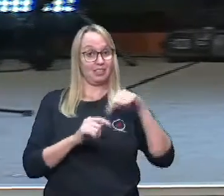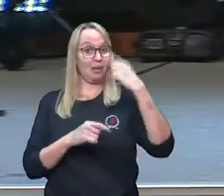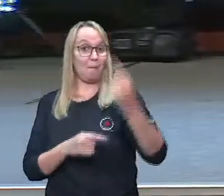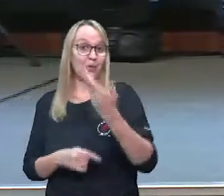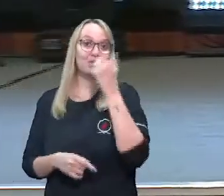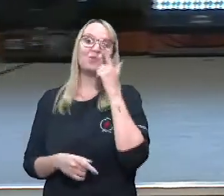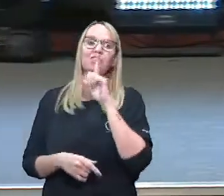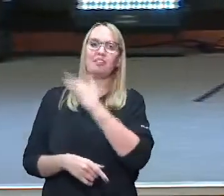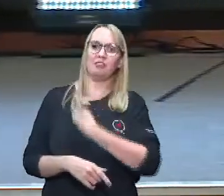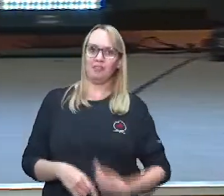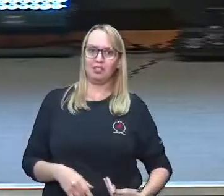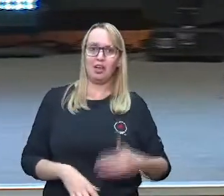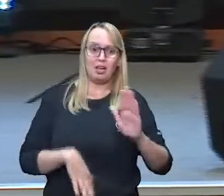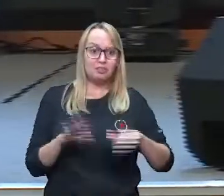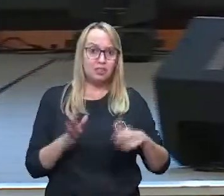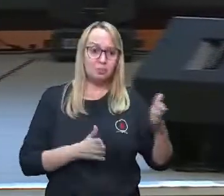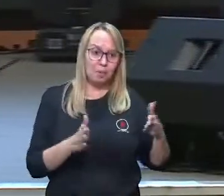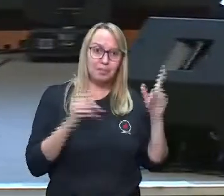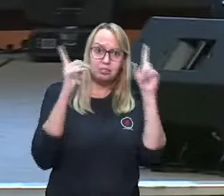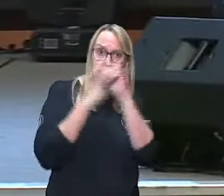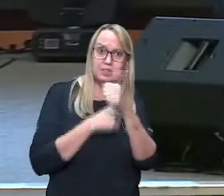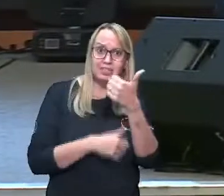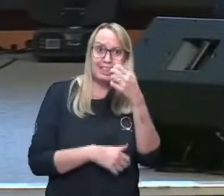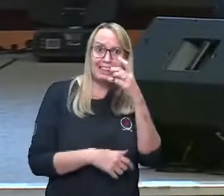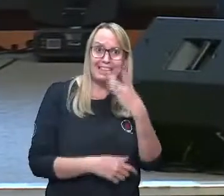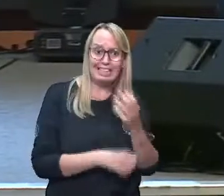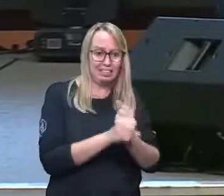Talvez uma fase que durou 13 anos.